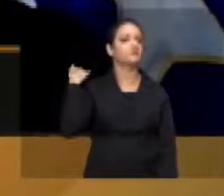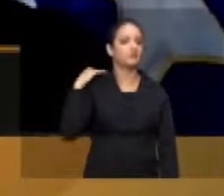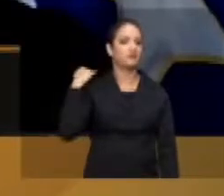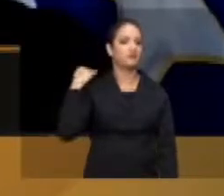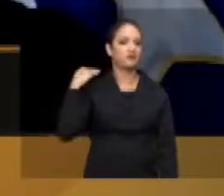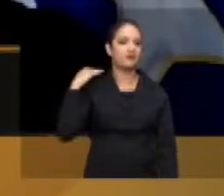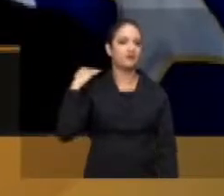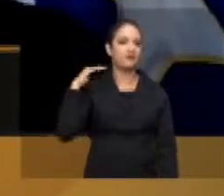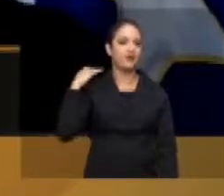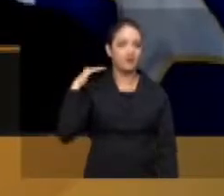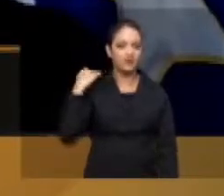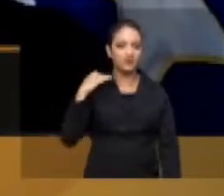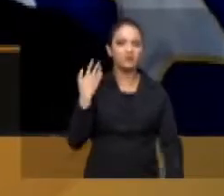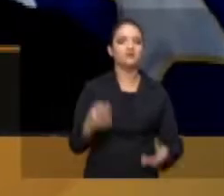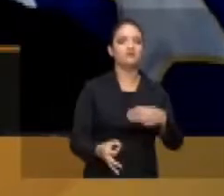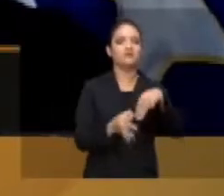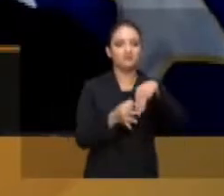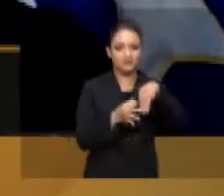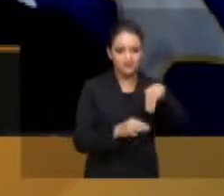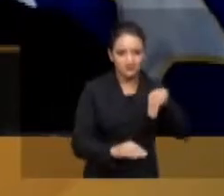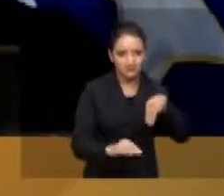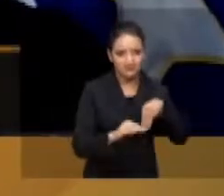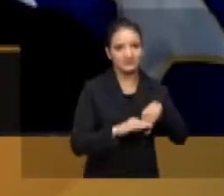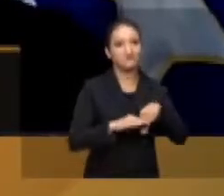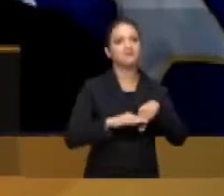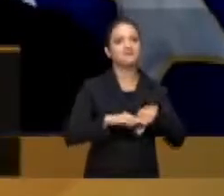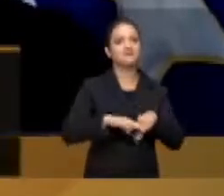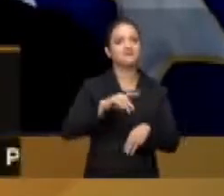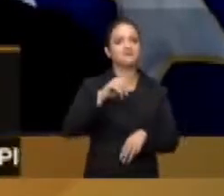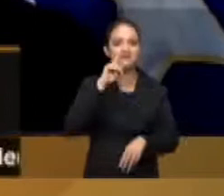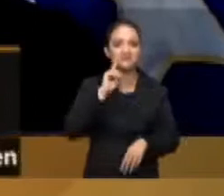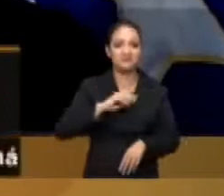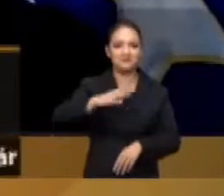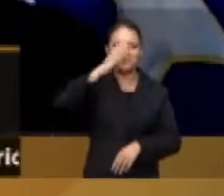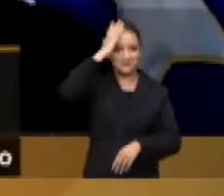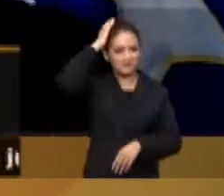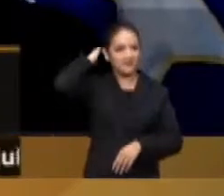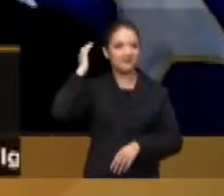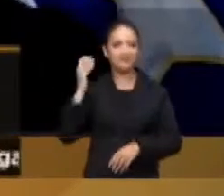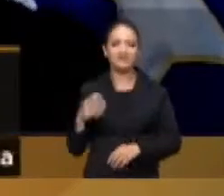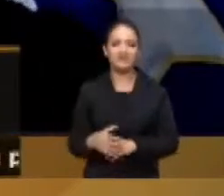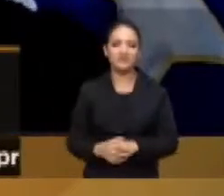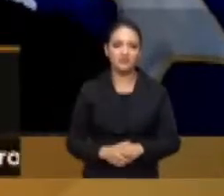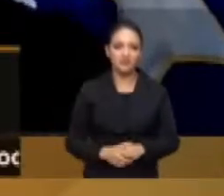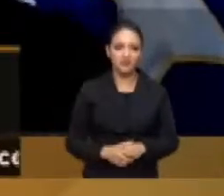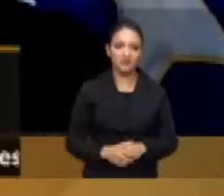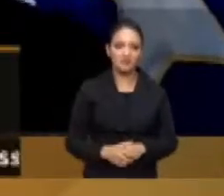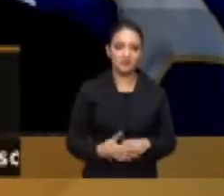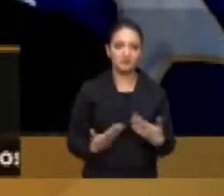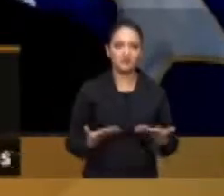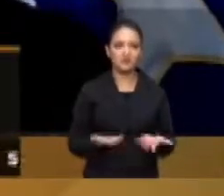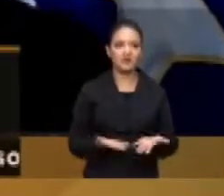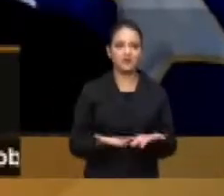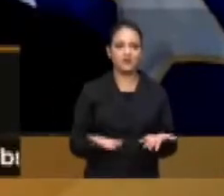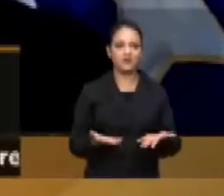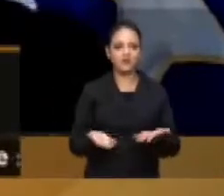em especial o ministro relator, o ministro Marco Aurélio, os senhores procuradores, advogados e a todos que